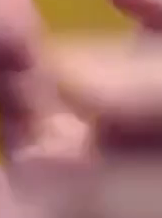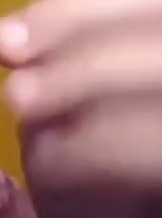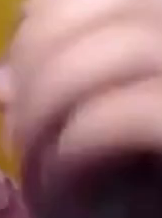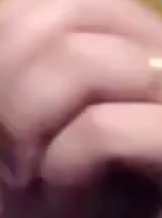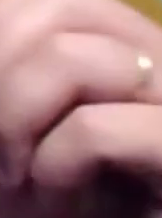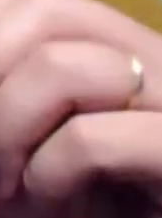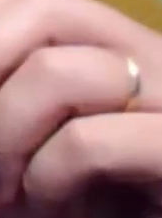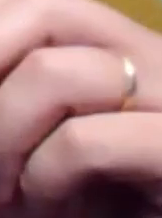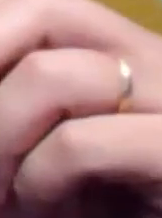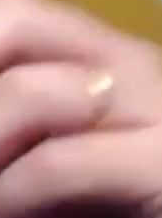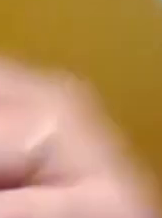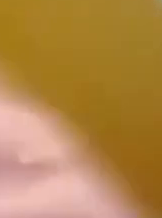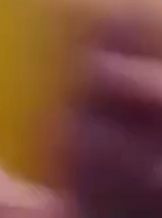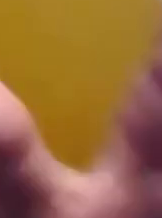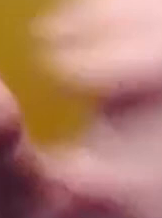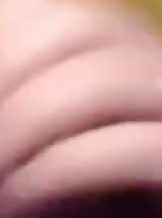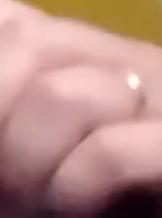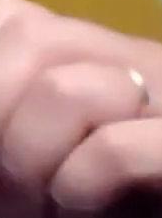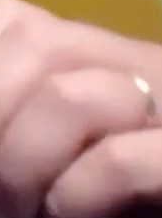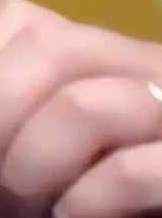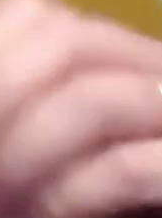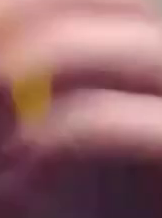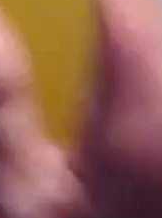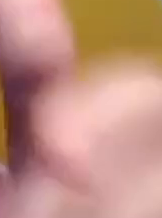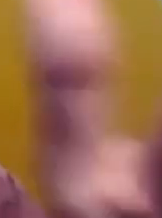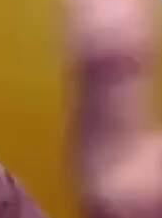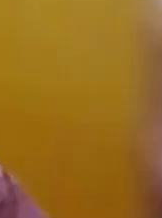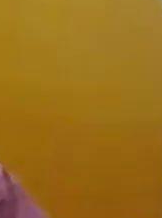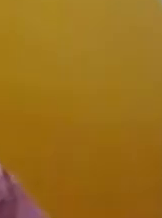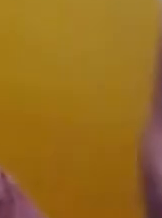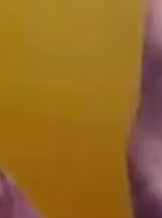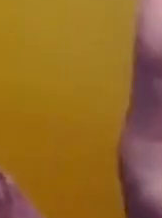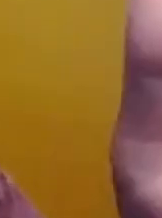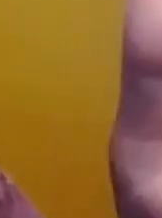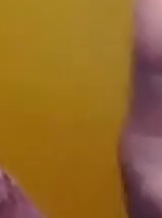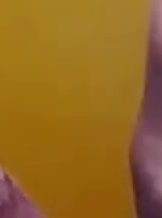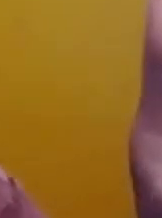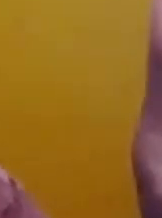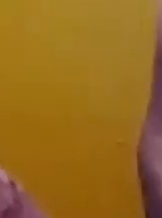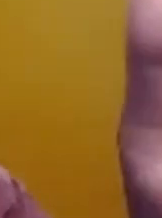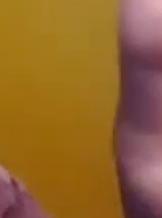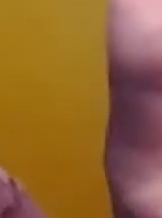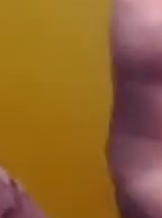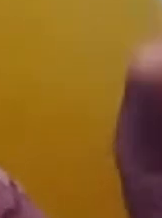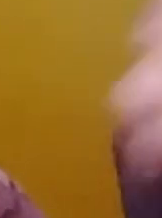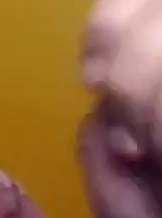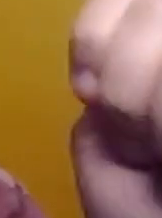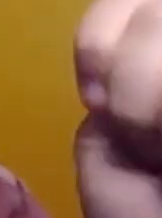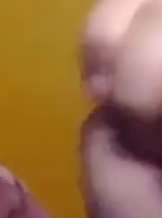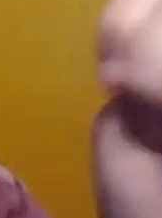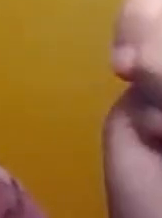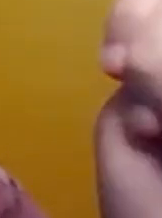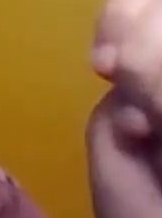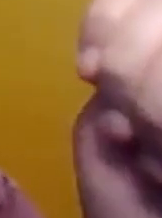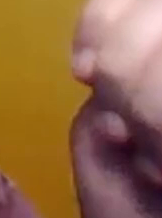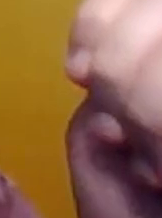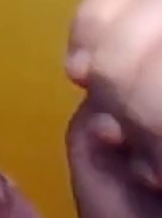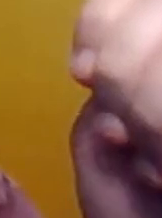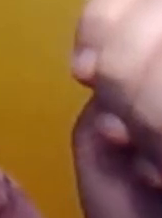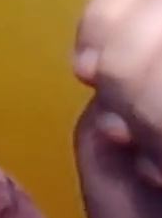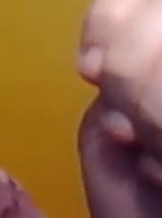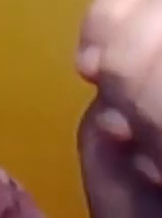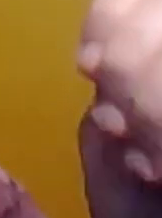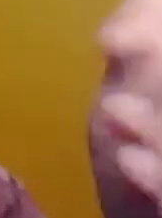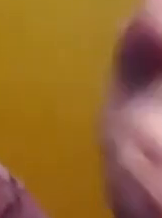essa legislação Estadual se dispensar aquilo que o código de trânsito brasileiro existe pelo contrário como é de